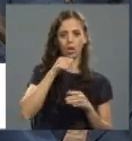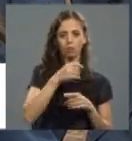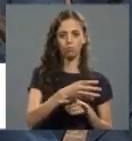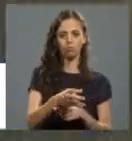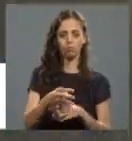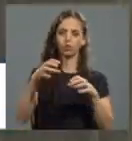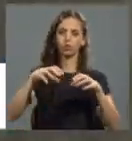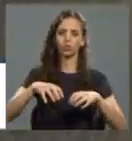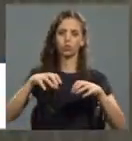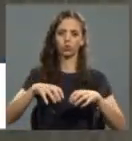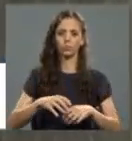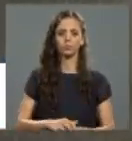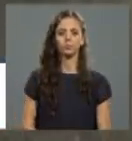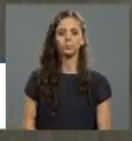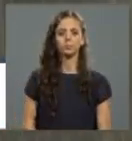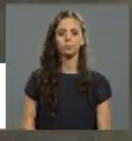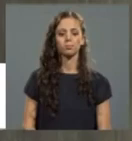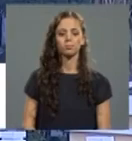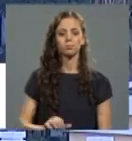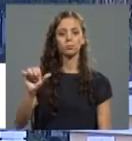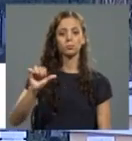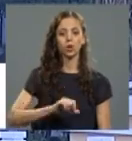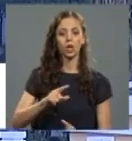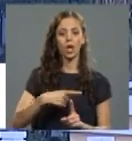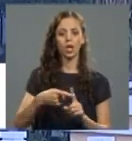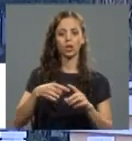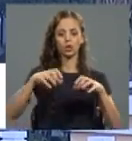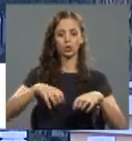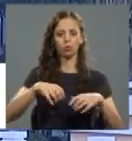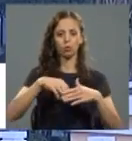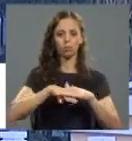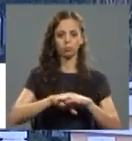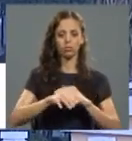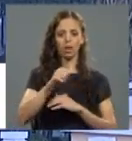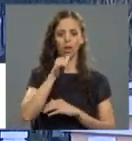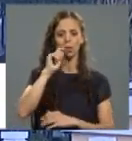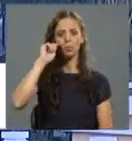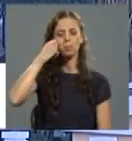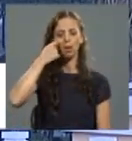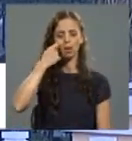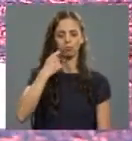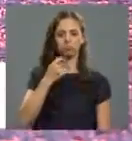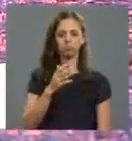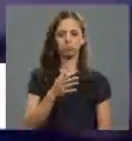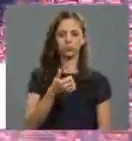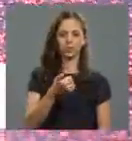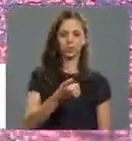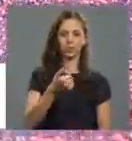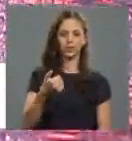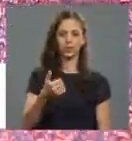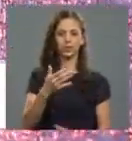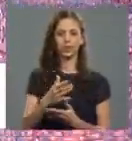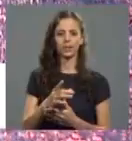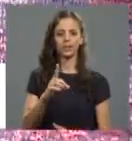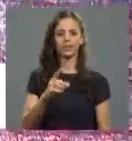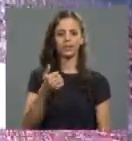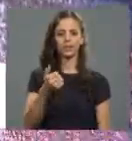estado a chover. Nos piores anos de chuva, as reservas de água foram afetadas entre 55%